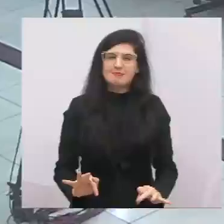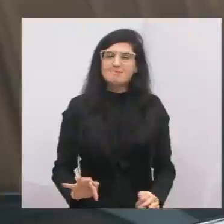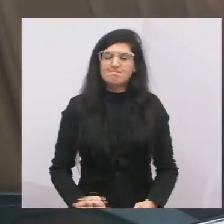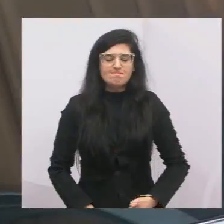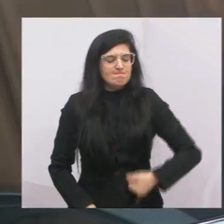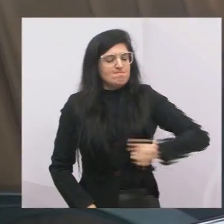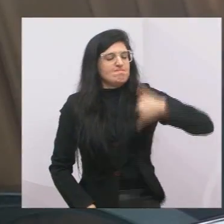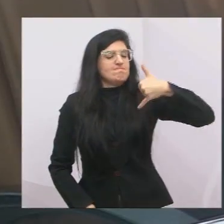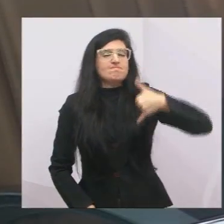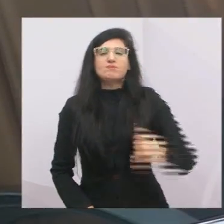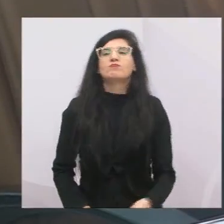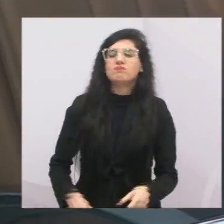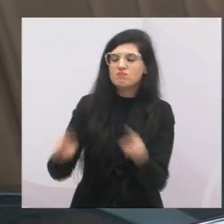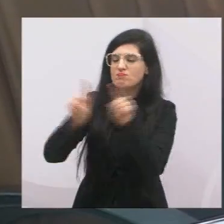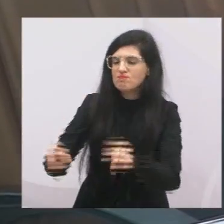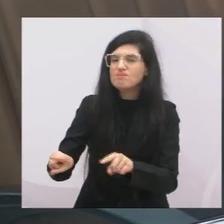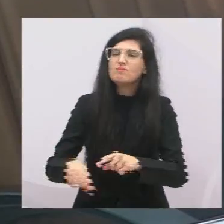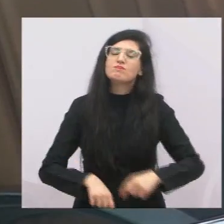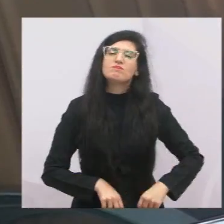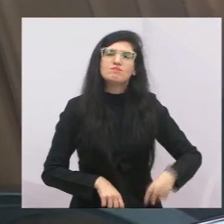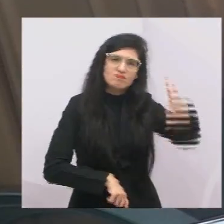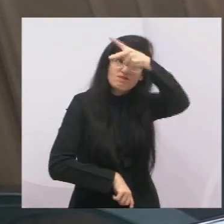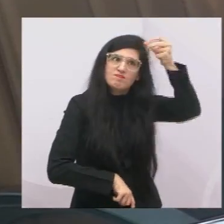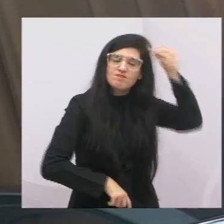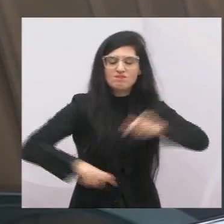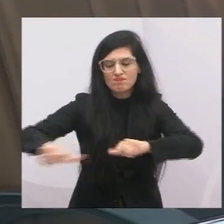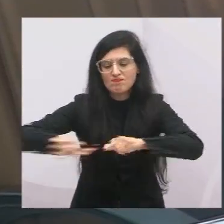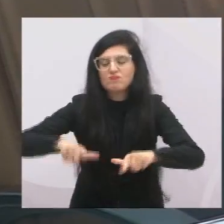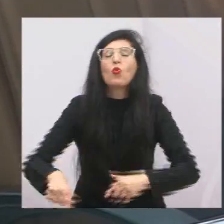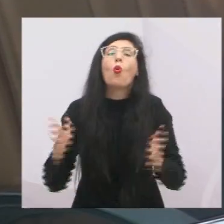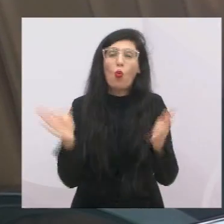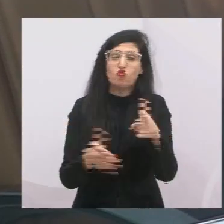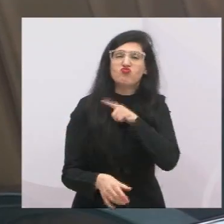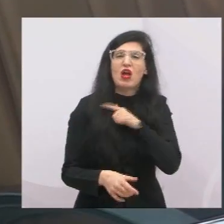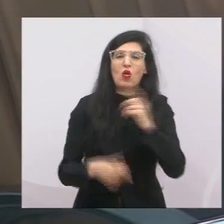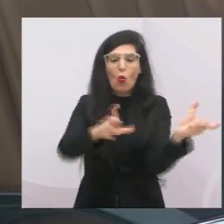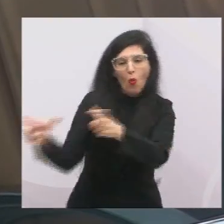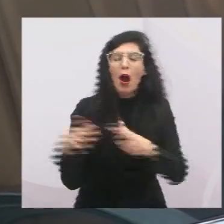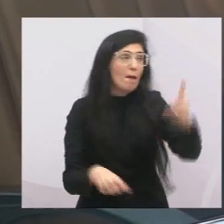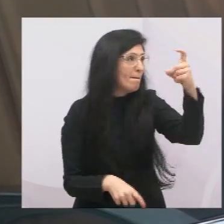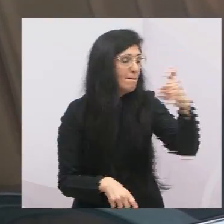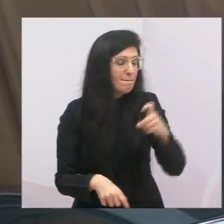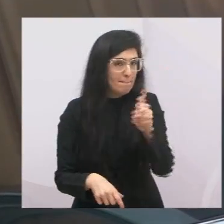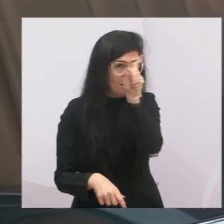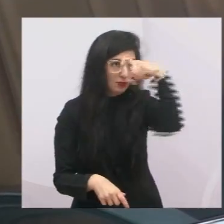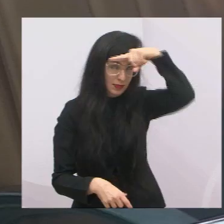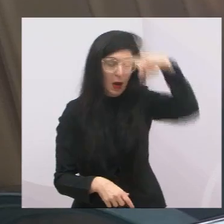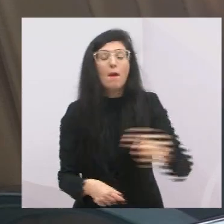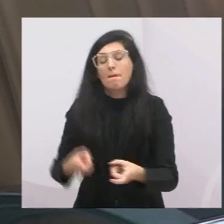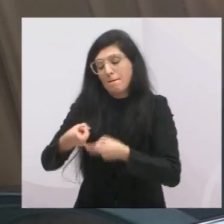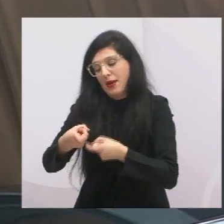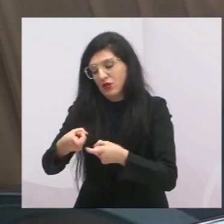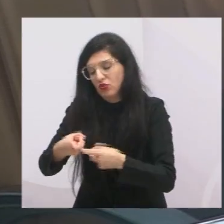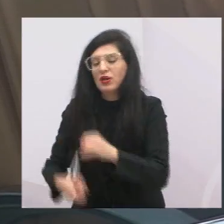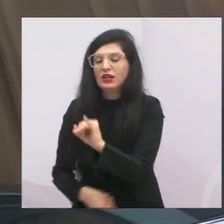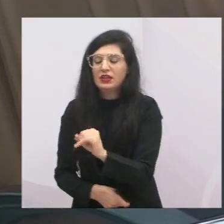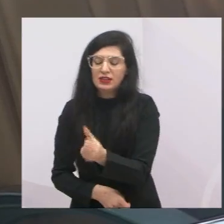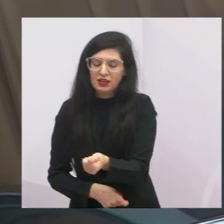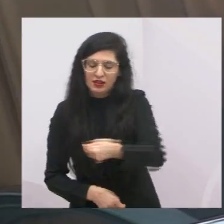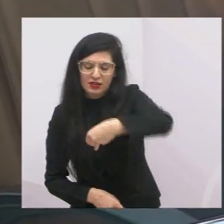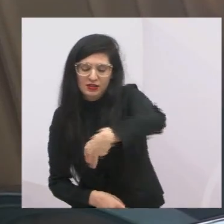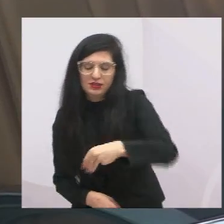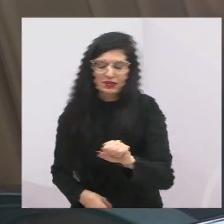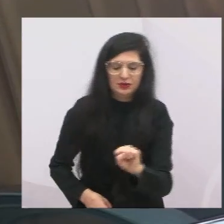Paulo. E hoje nós temos o IANSP espalhado por quase toda a região do Estado, e o atendimento